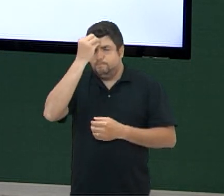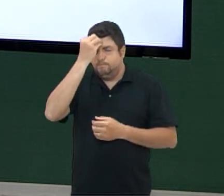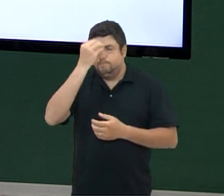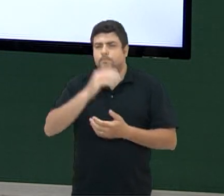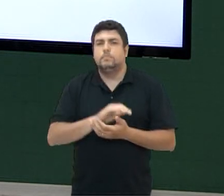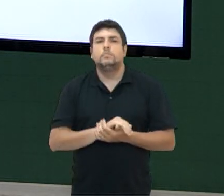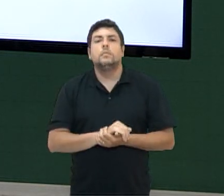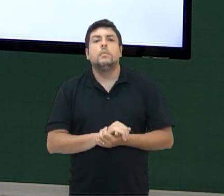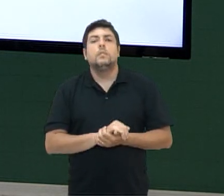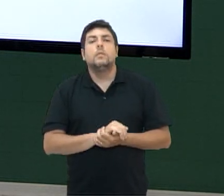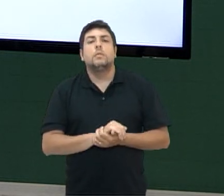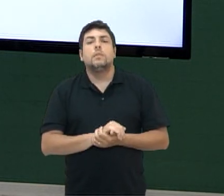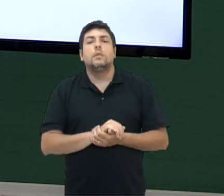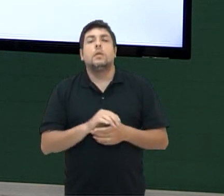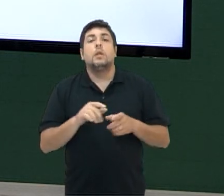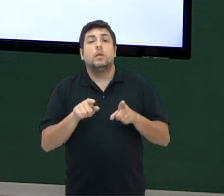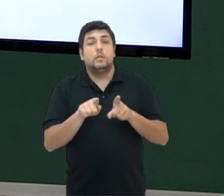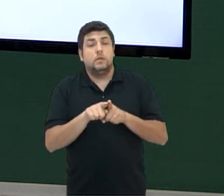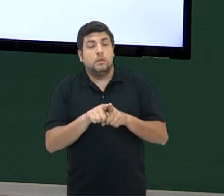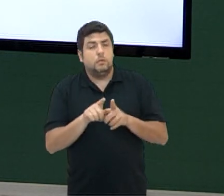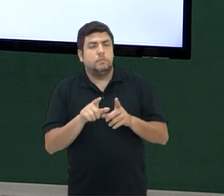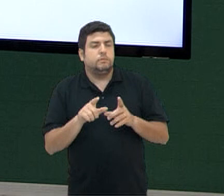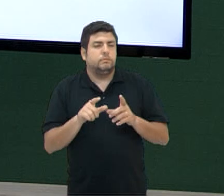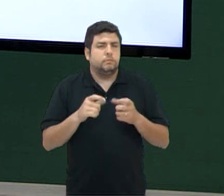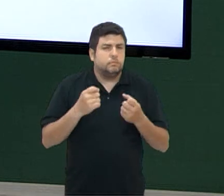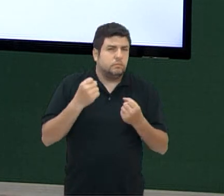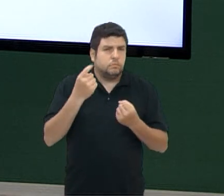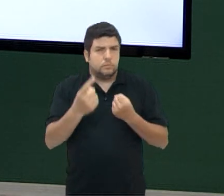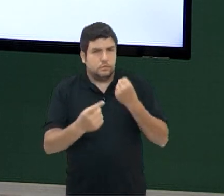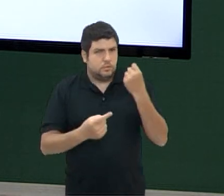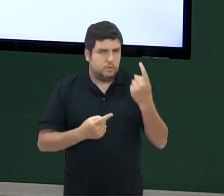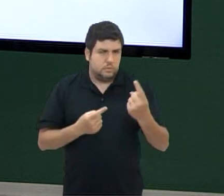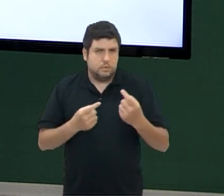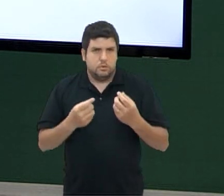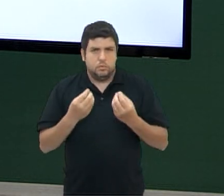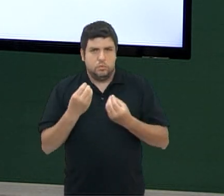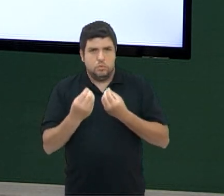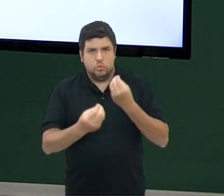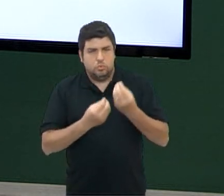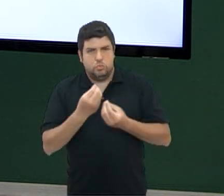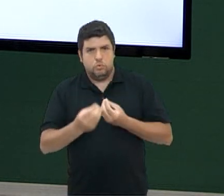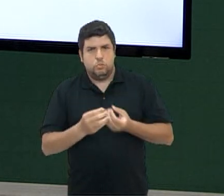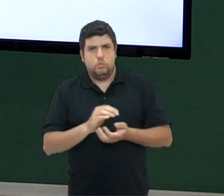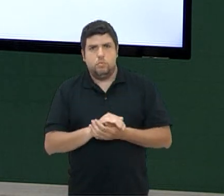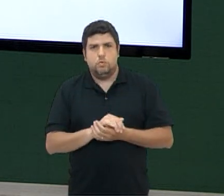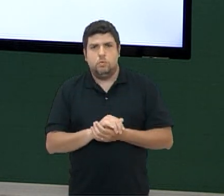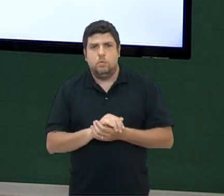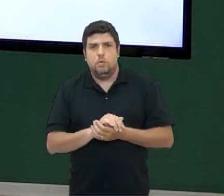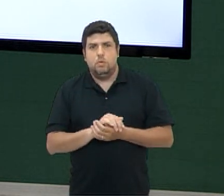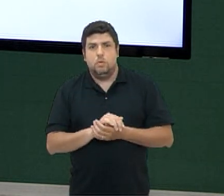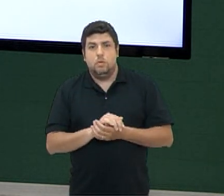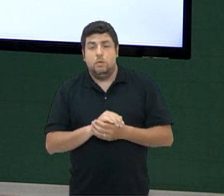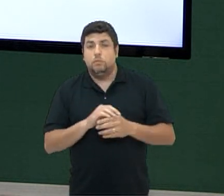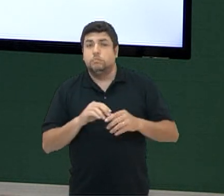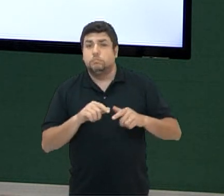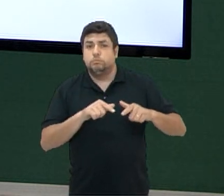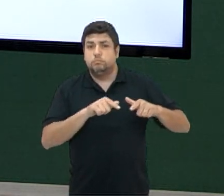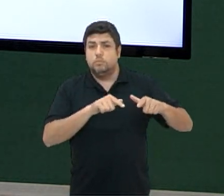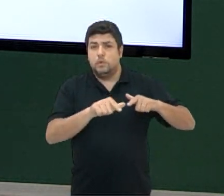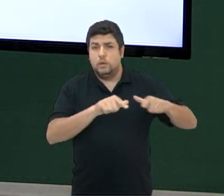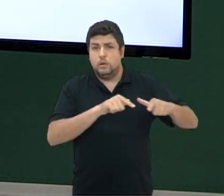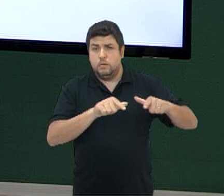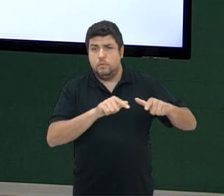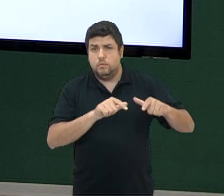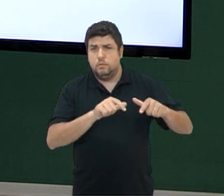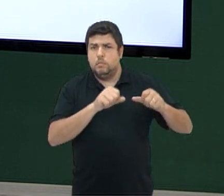analisando. Em determinadas circunstâncias, temos ali que o trabalho pode ser igual a zero, você tem